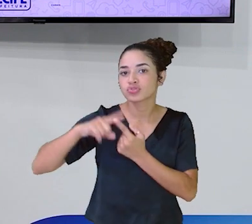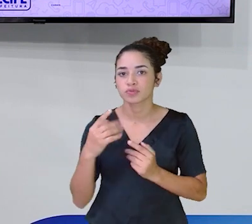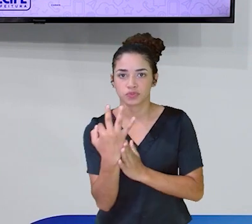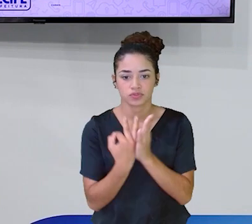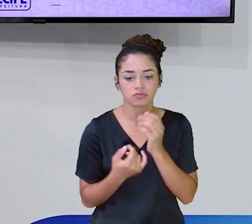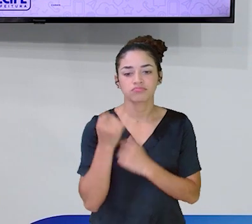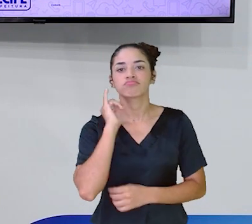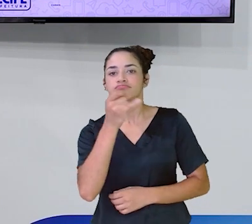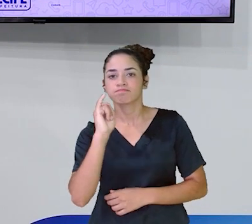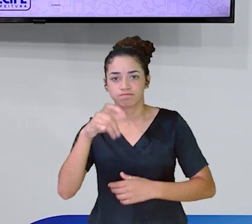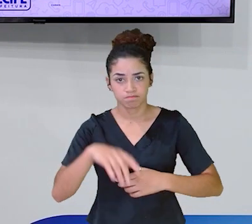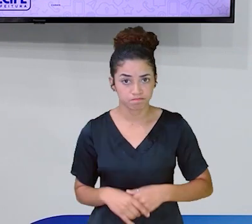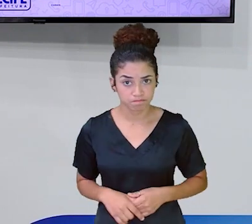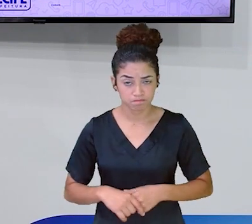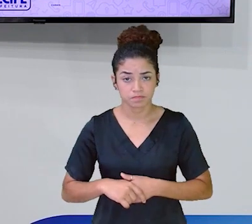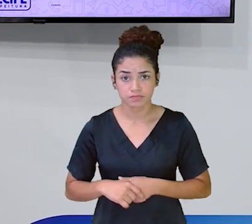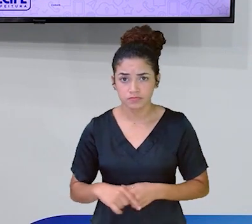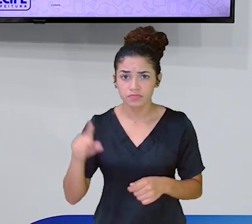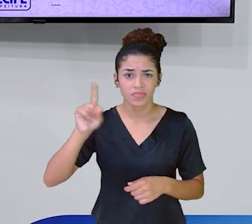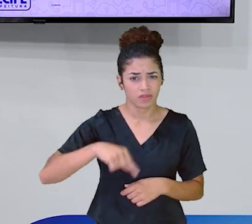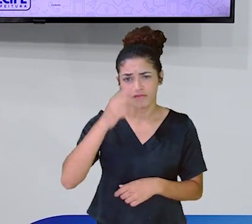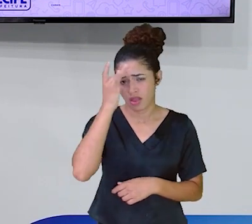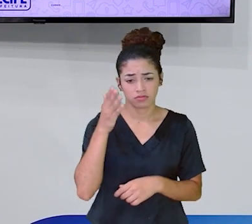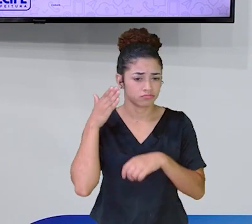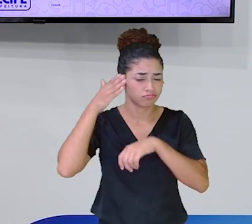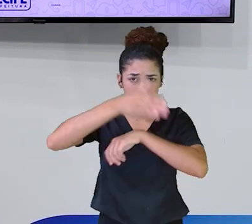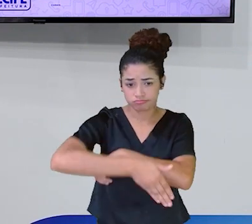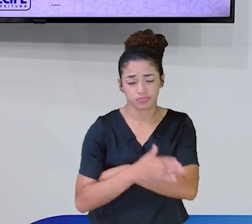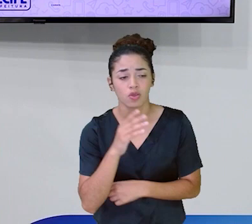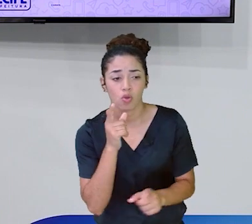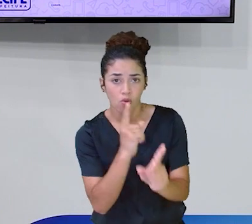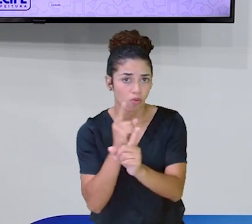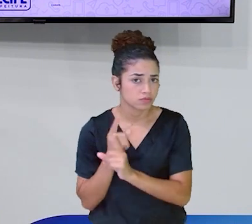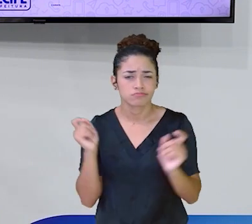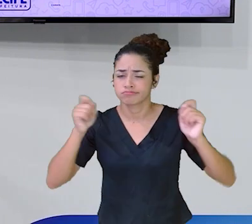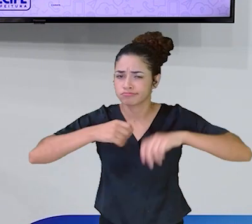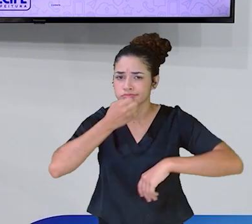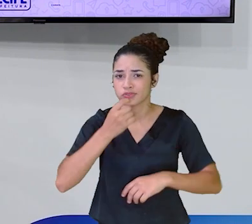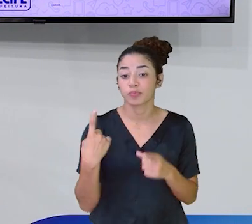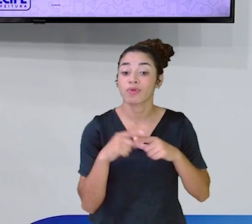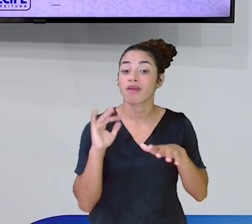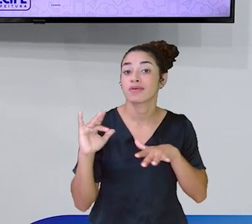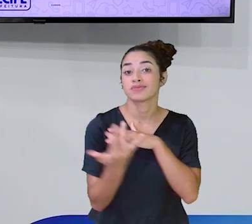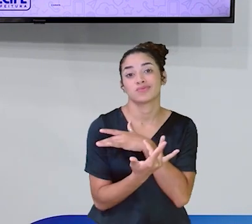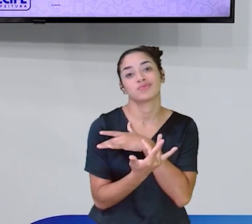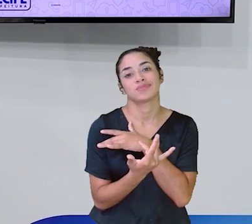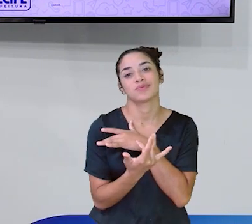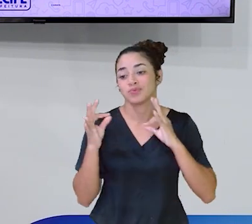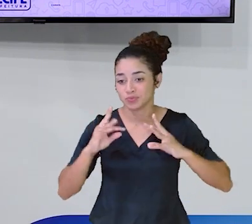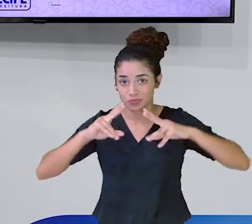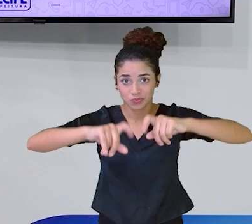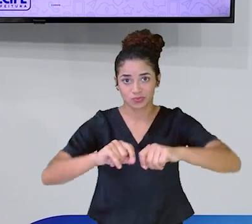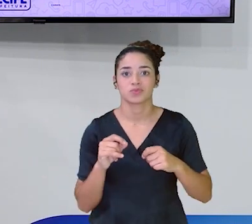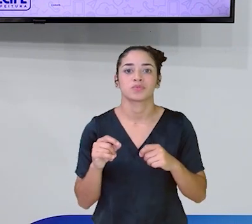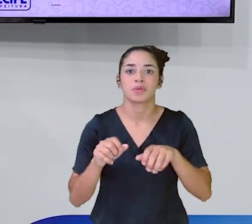de narração. E é de fácil acesso hoje em dia, rede social. As redes sociais,